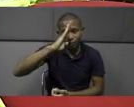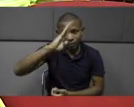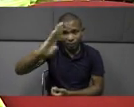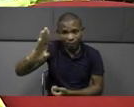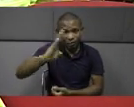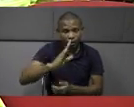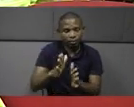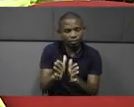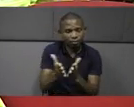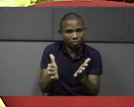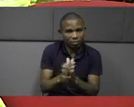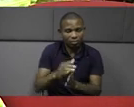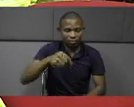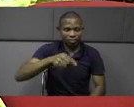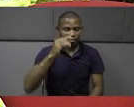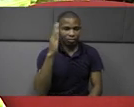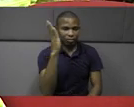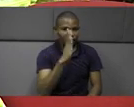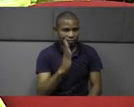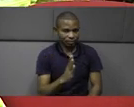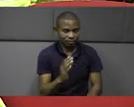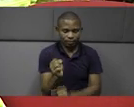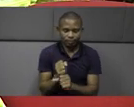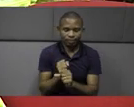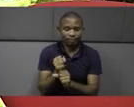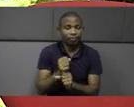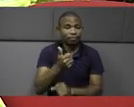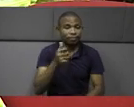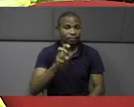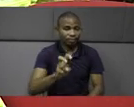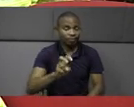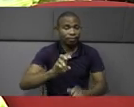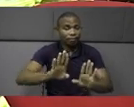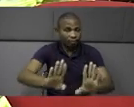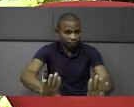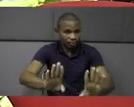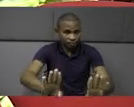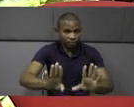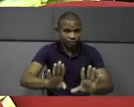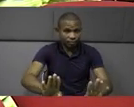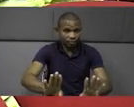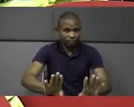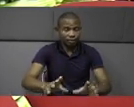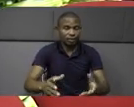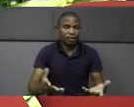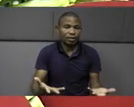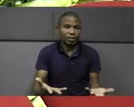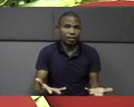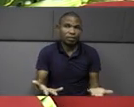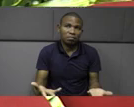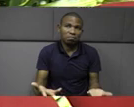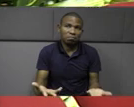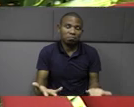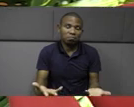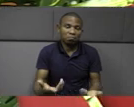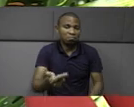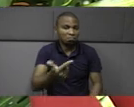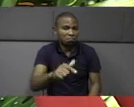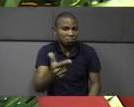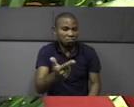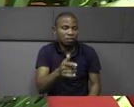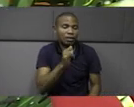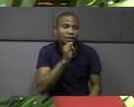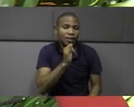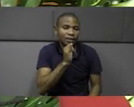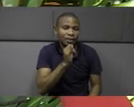do brasil nos últimos 15 anos mas isso não veio acompanhado por exemplo de uma